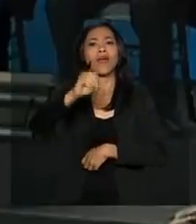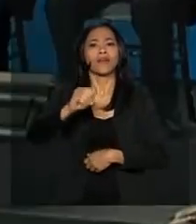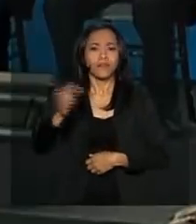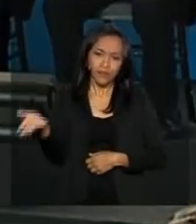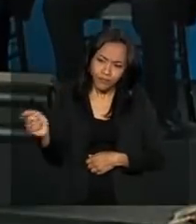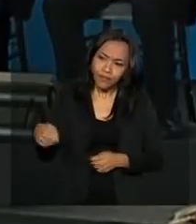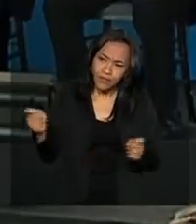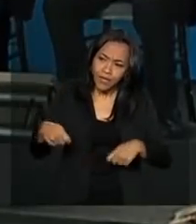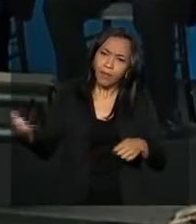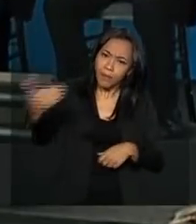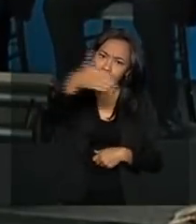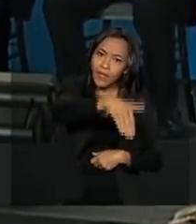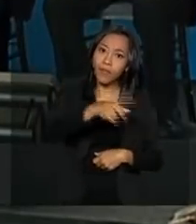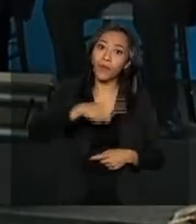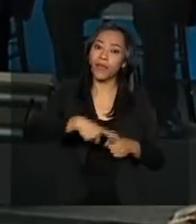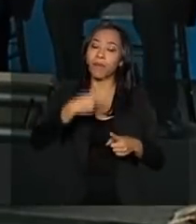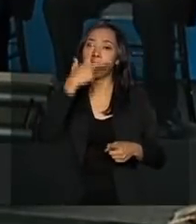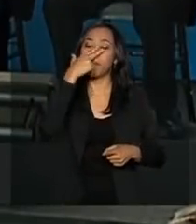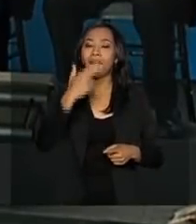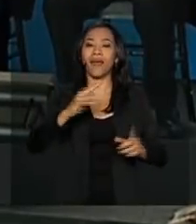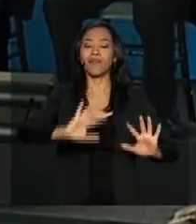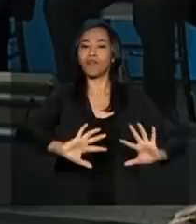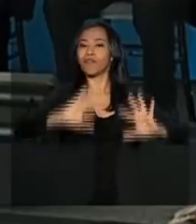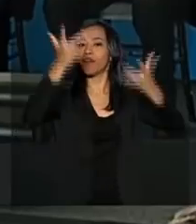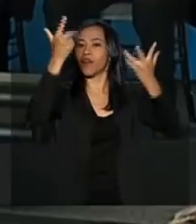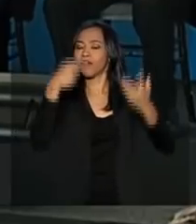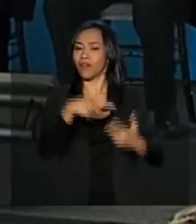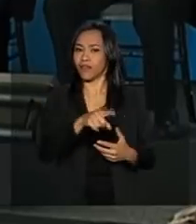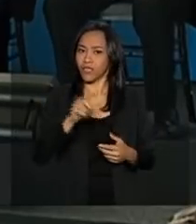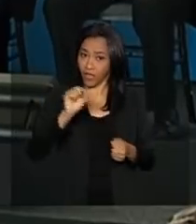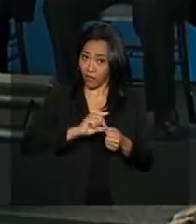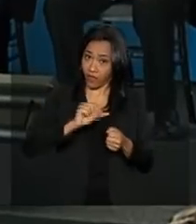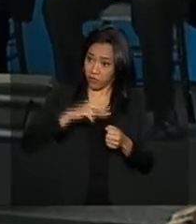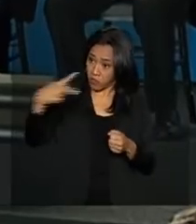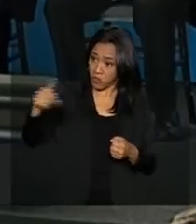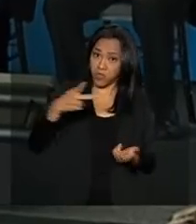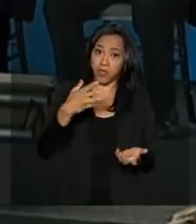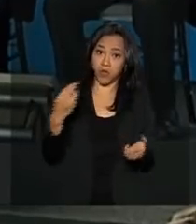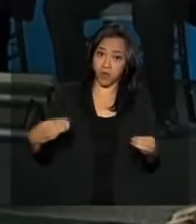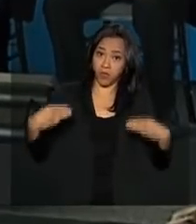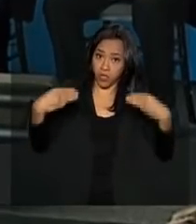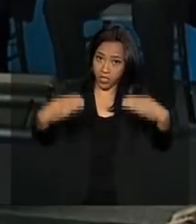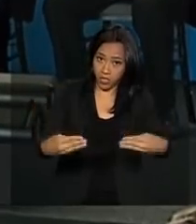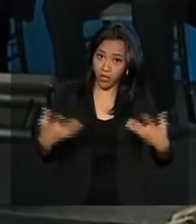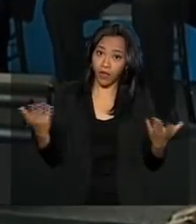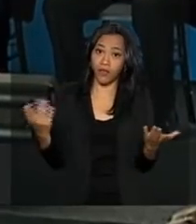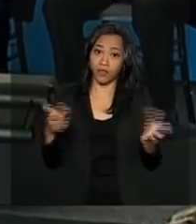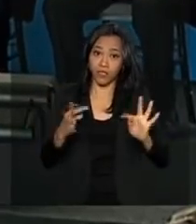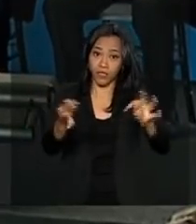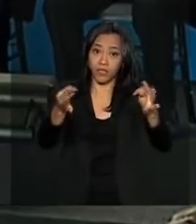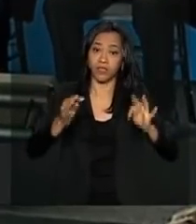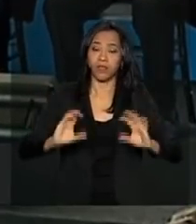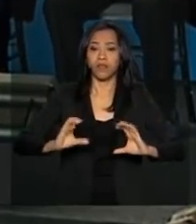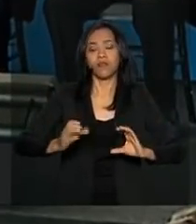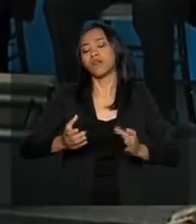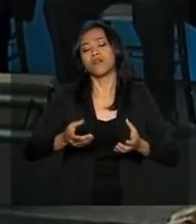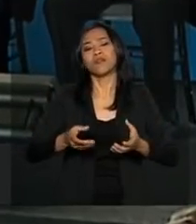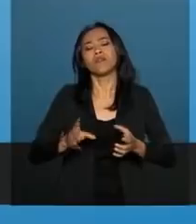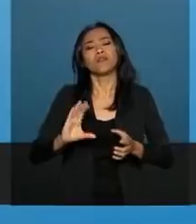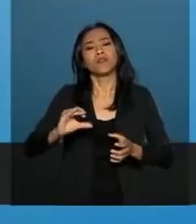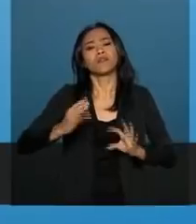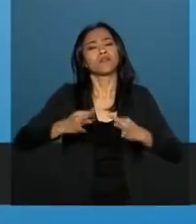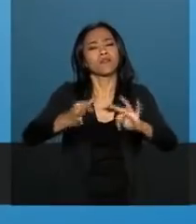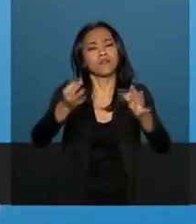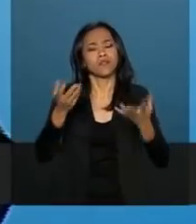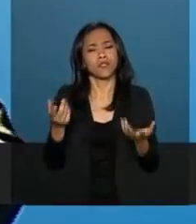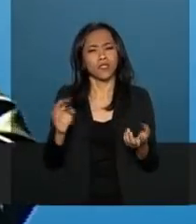de um trabalho extraordinário produzido pelo seu Ministério de Ciência e Tecnologia, pela Defesa, pela